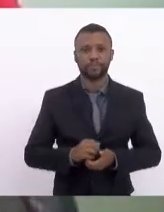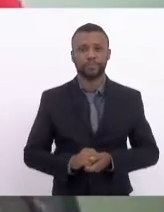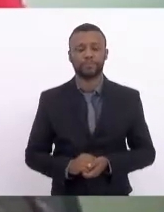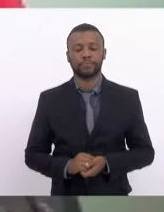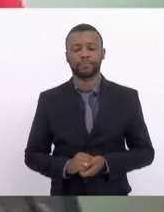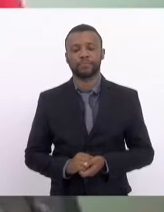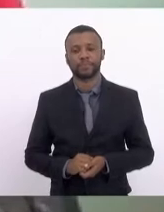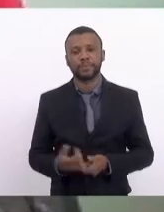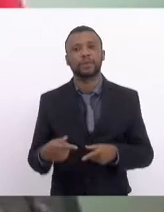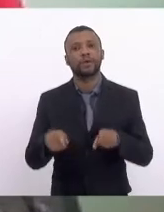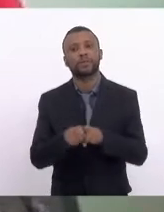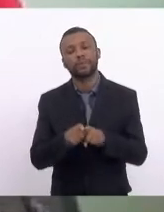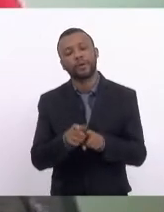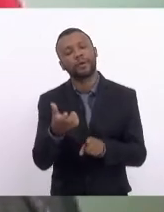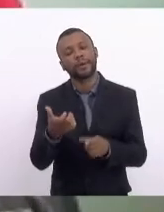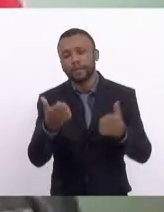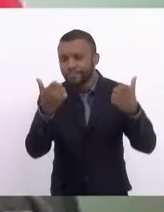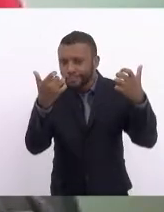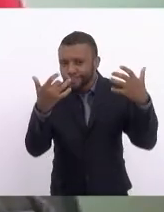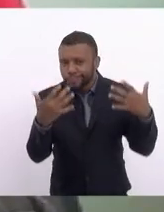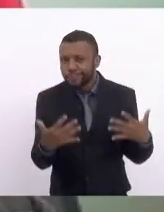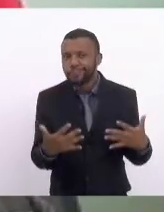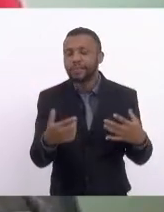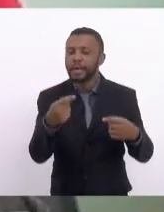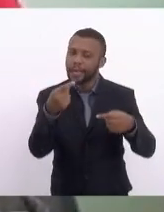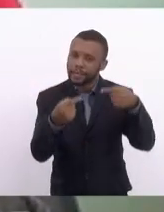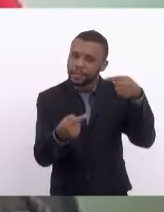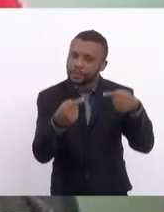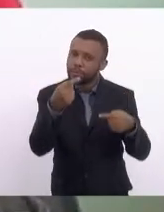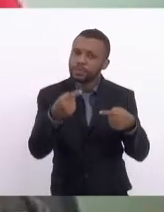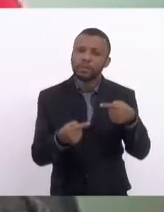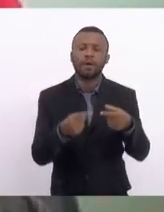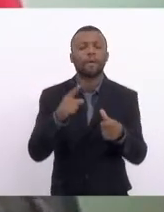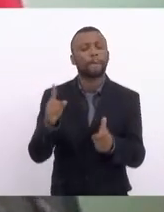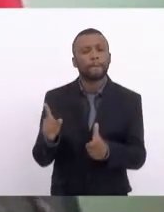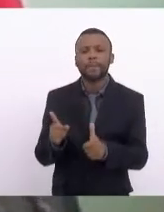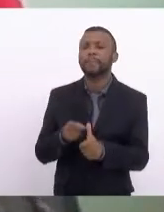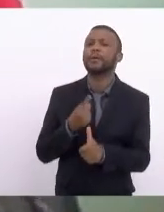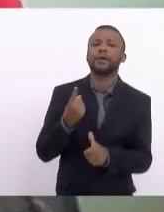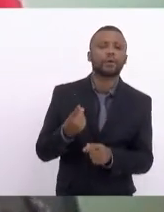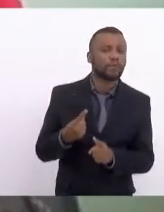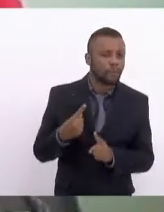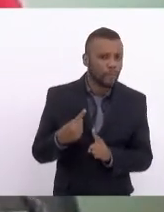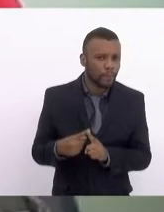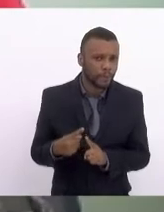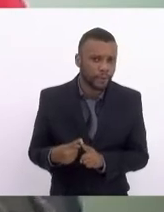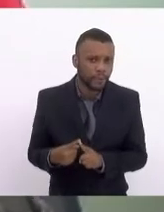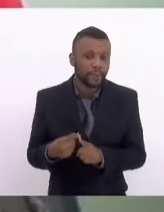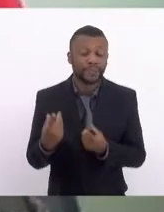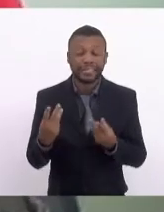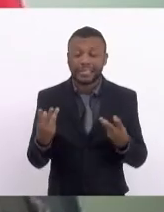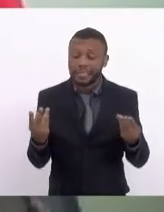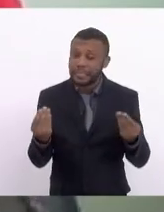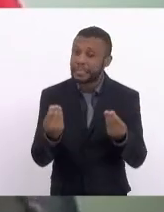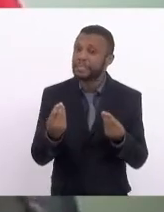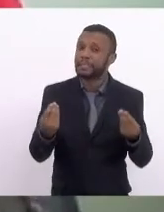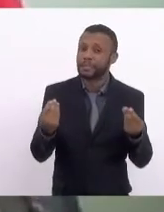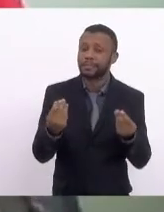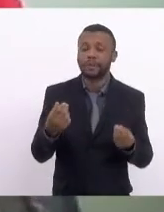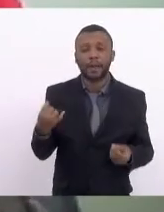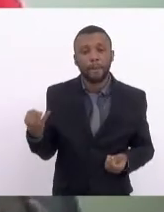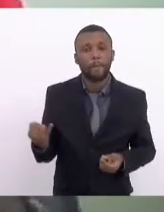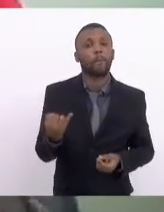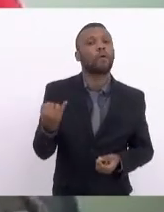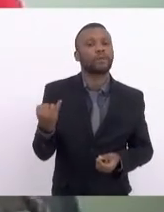insisto em retomar nessa discussão, né? Primeiro, porque acho que é sensível a todos, né, que